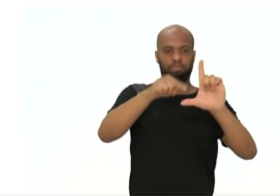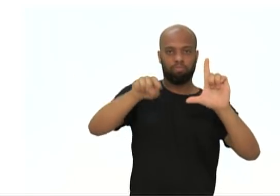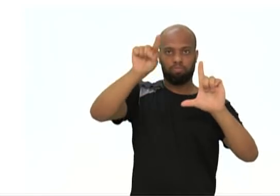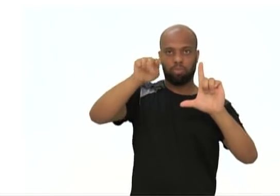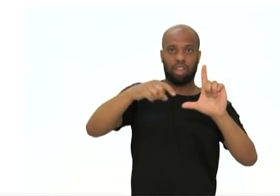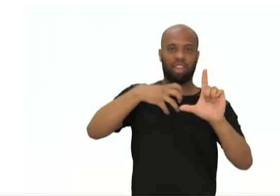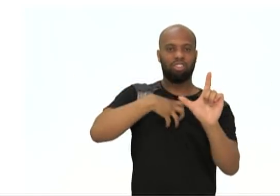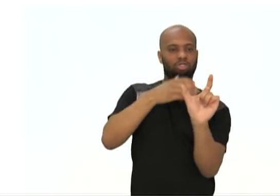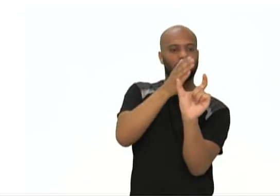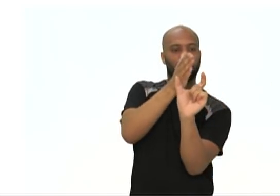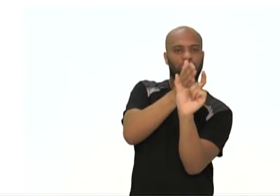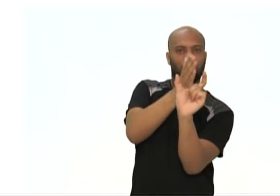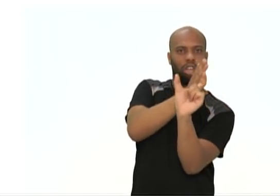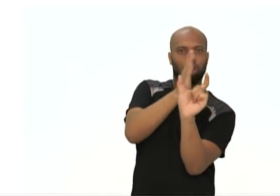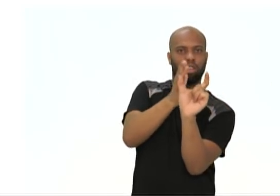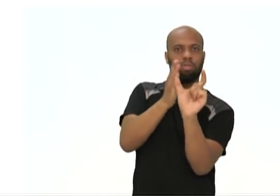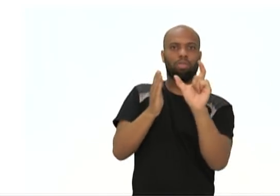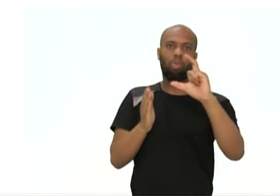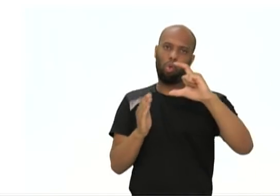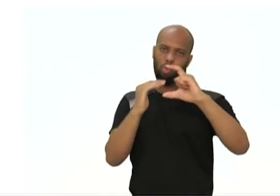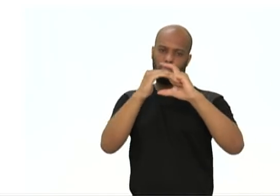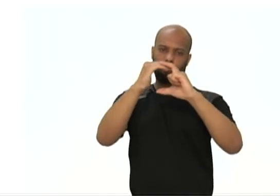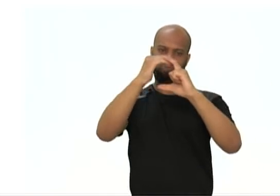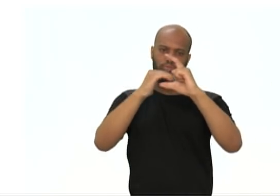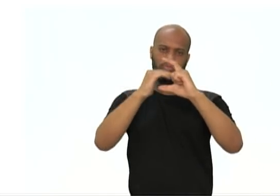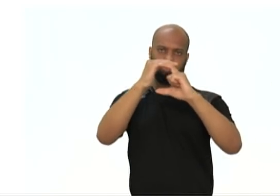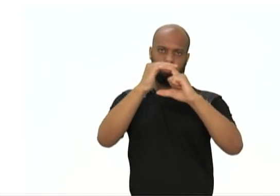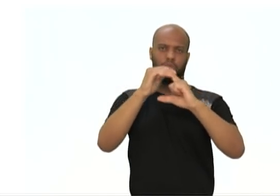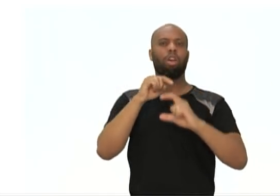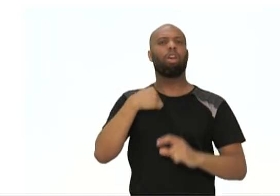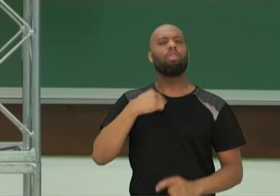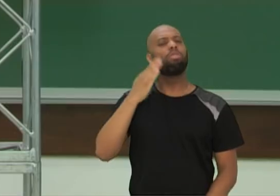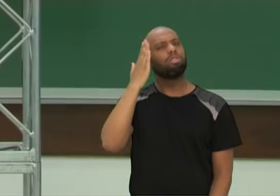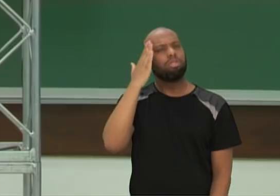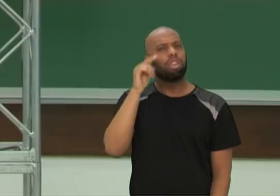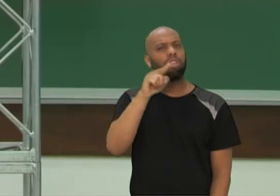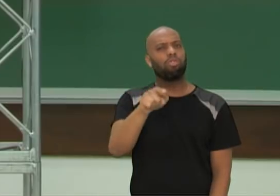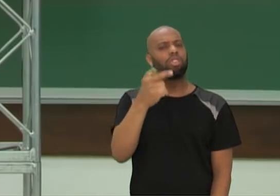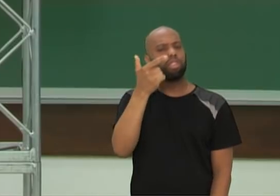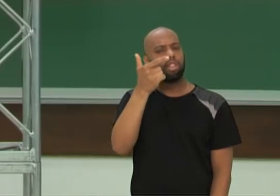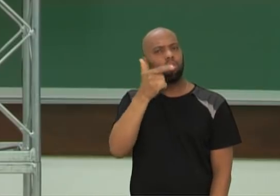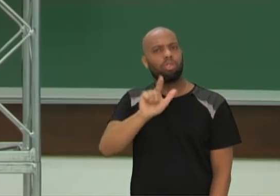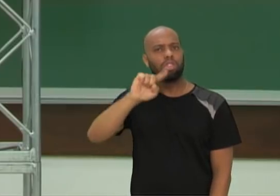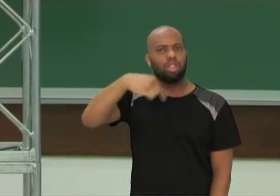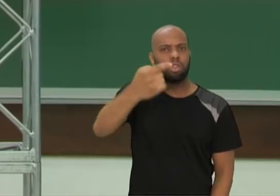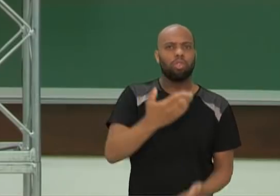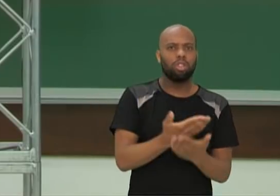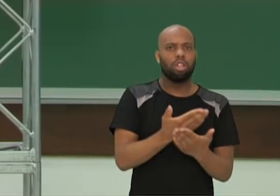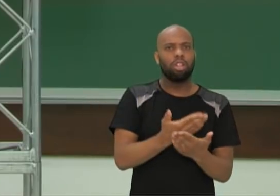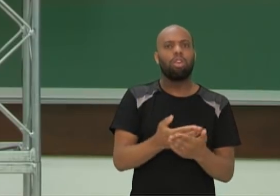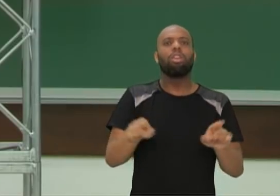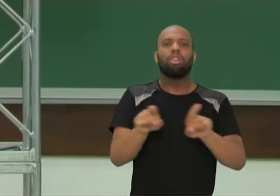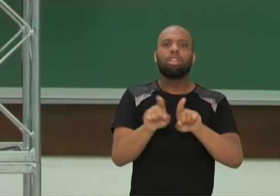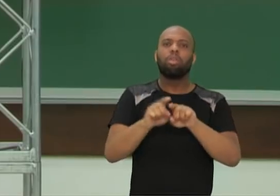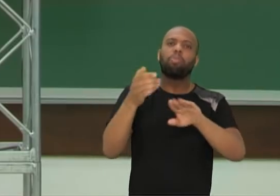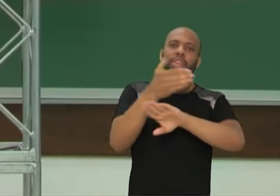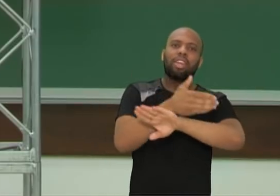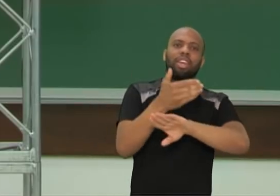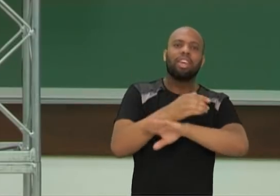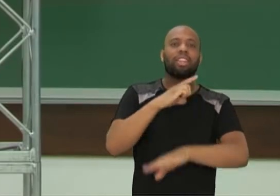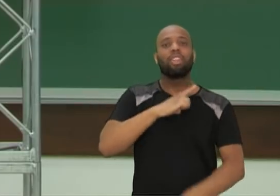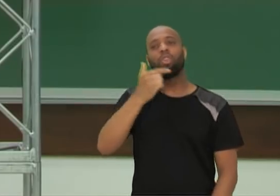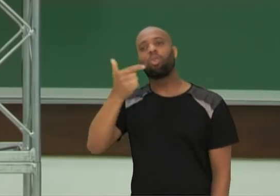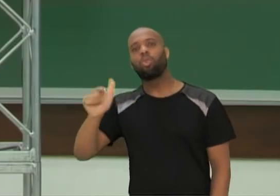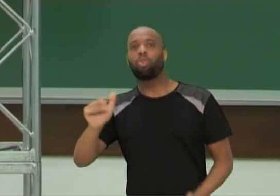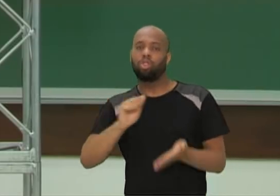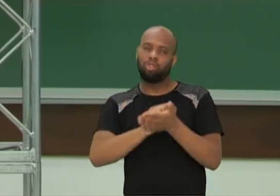simetria paralelo aos eixos coordenados. Eu tenho certeza que nas próximas aulas vocês terão acesso a mais